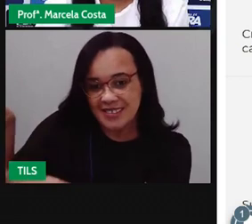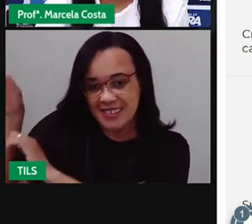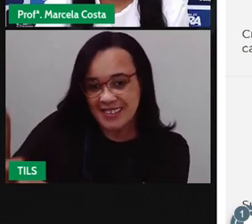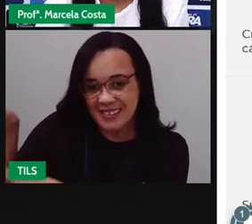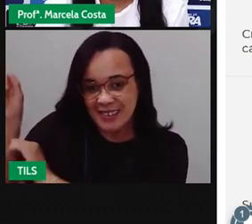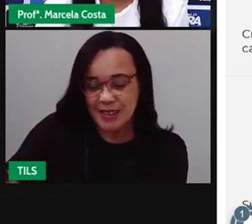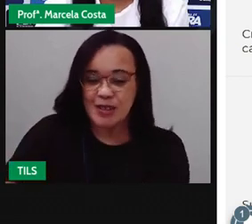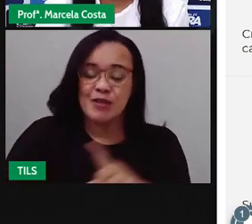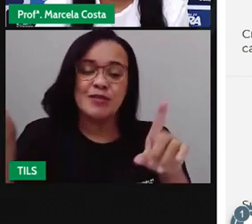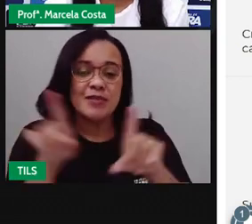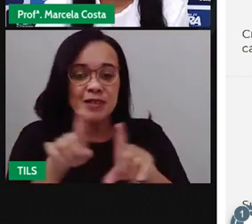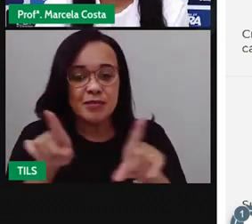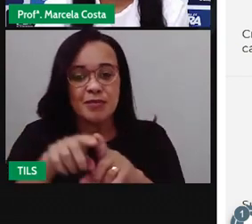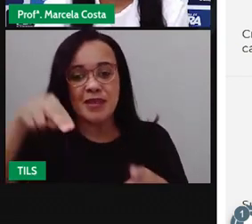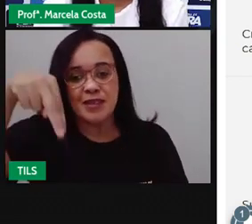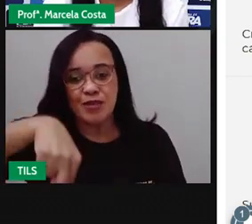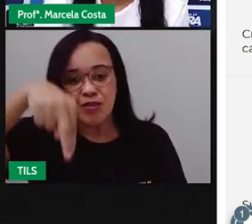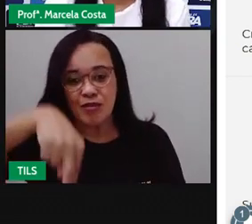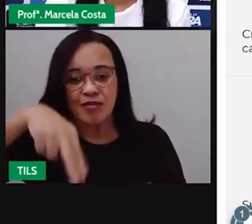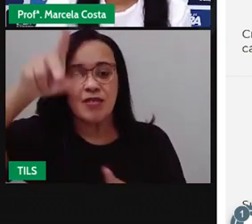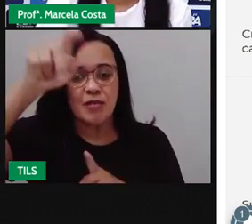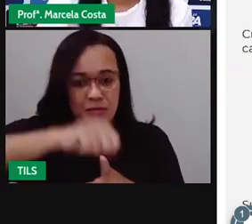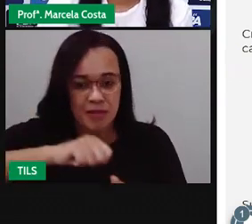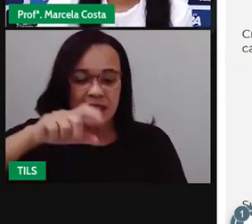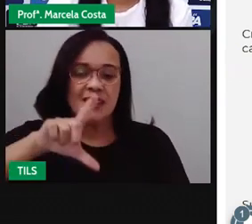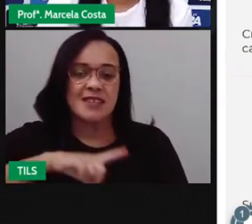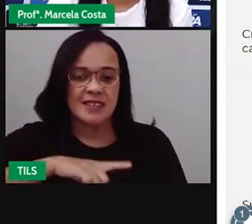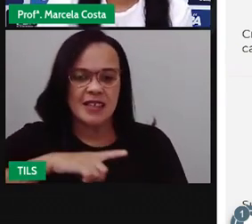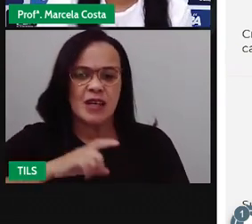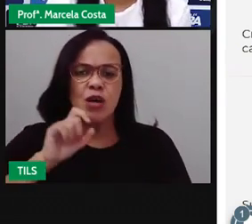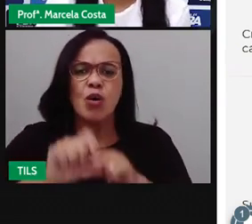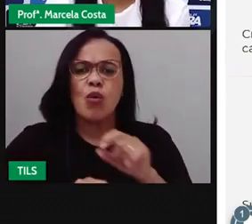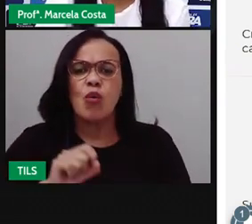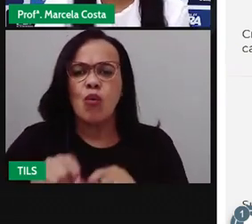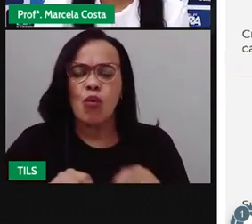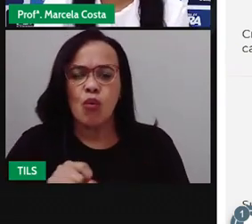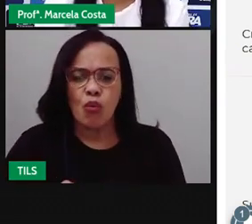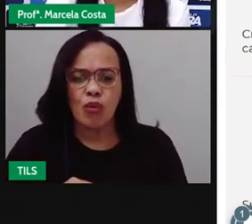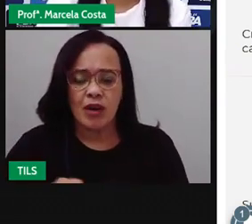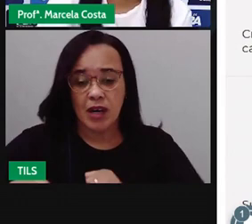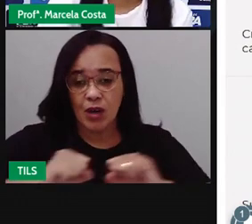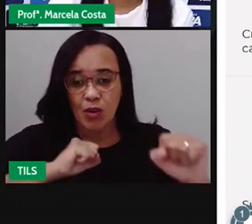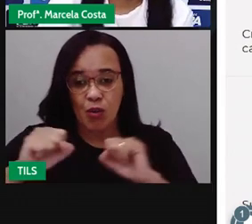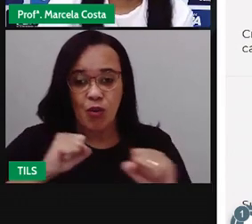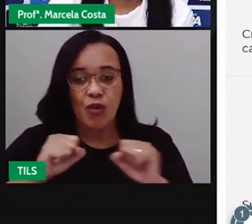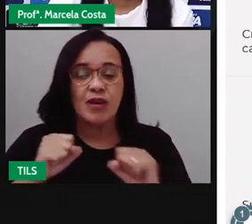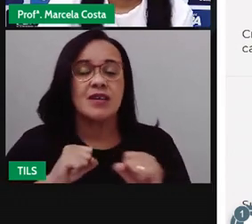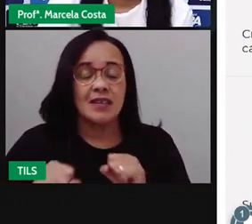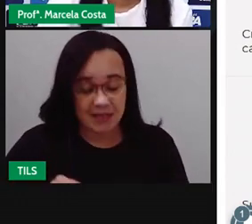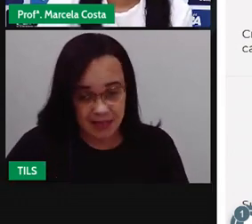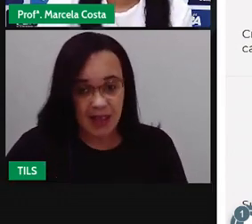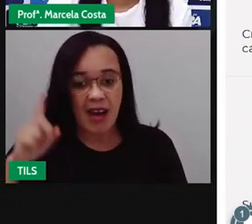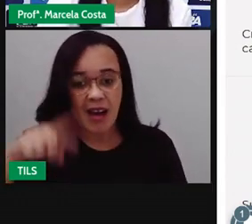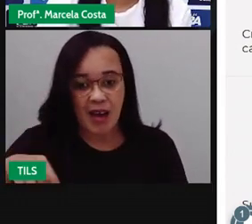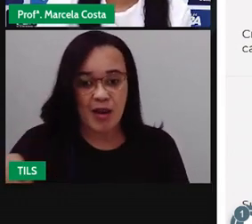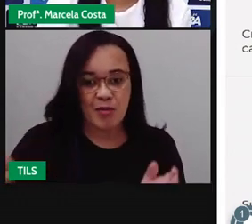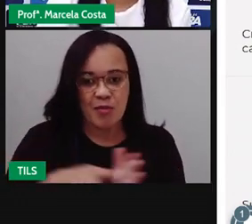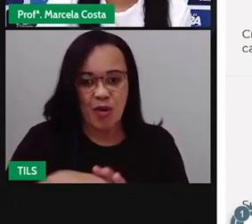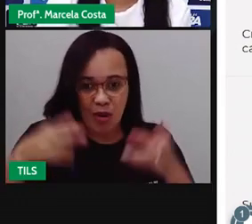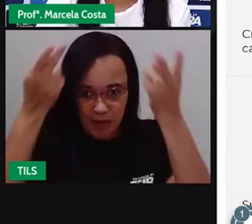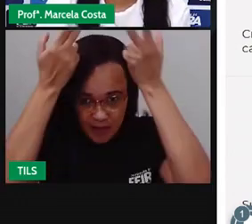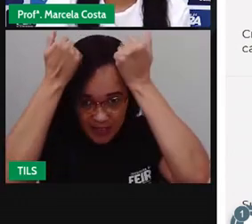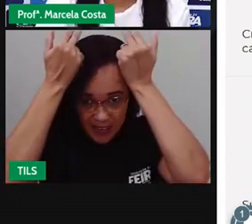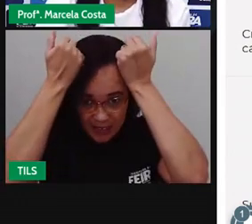Jegues, em novembro. A cidade ainda tem pontos turísticos, como a Estátua do Vaqueiro, que é um símbolo